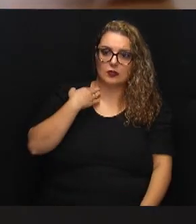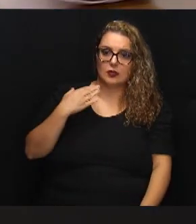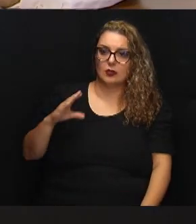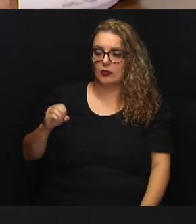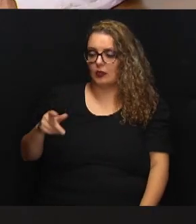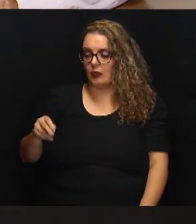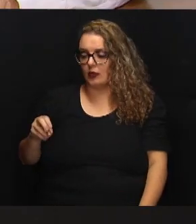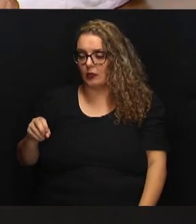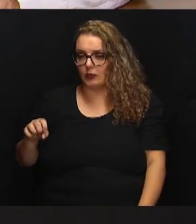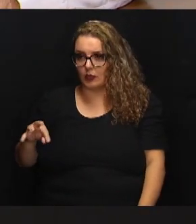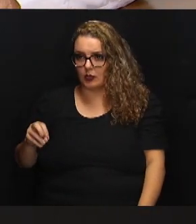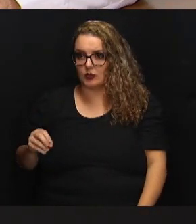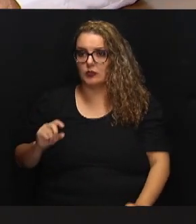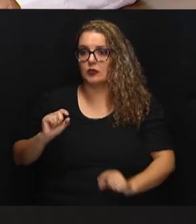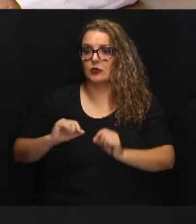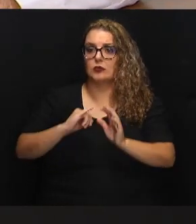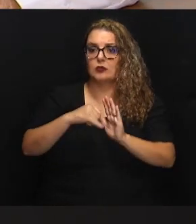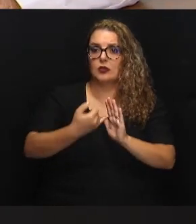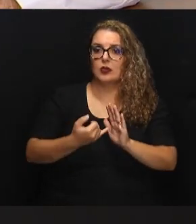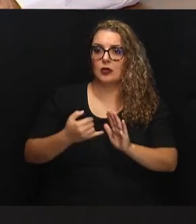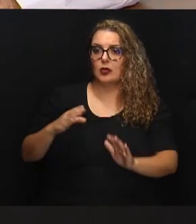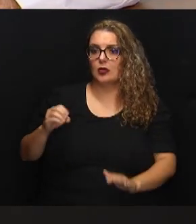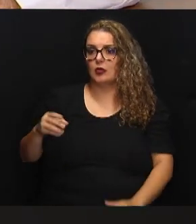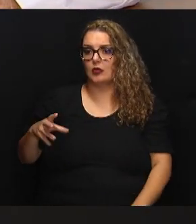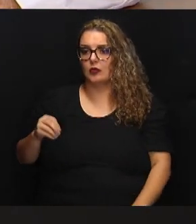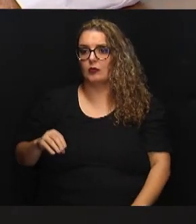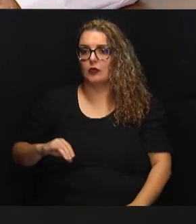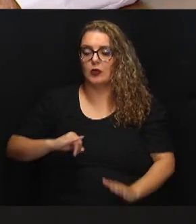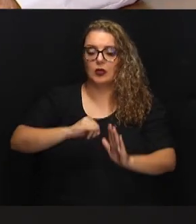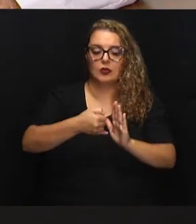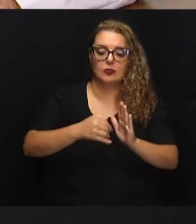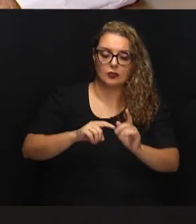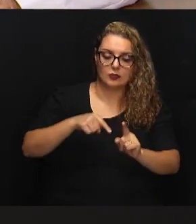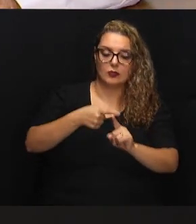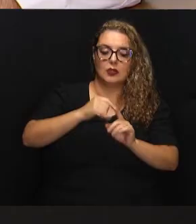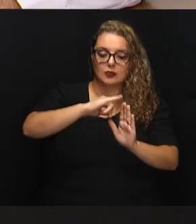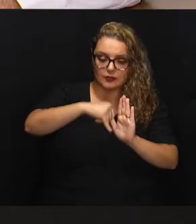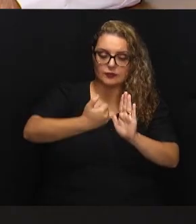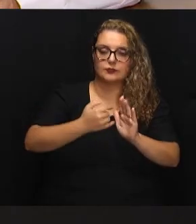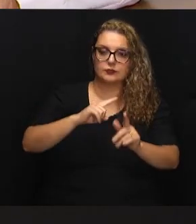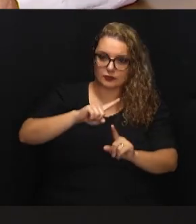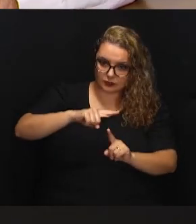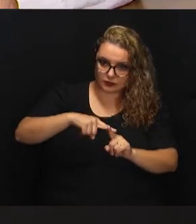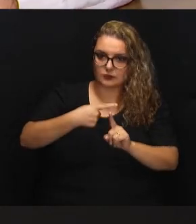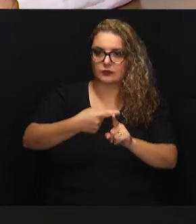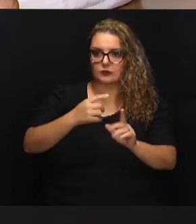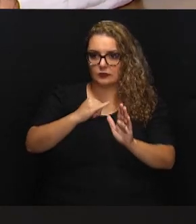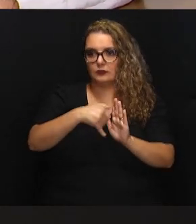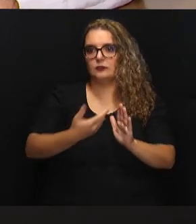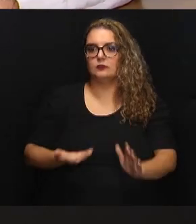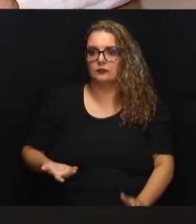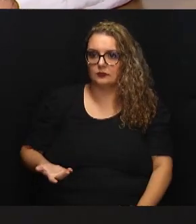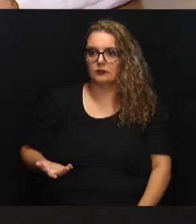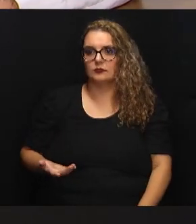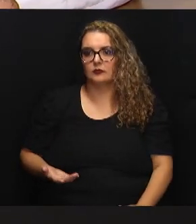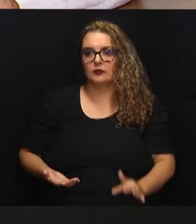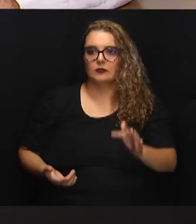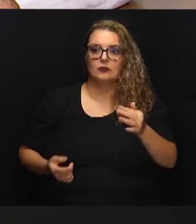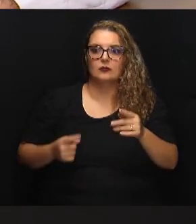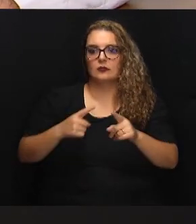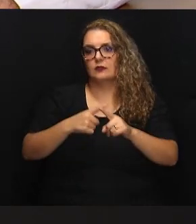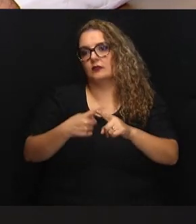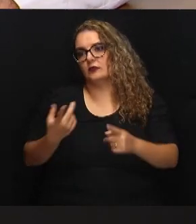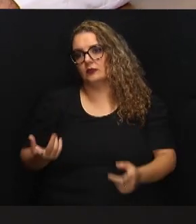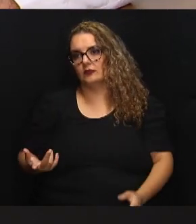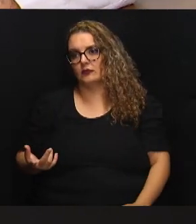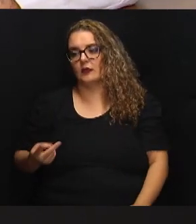uma coisa com juros compostos? É juros sobre juros, é uma função exponencial, né? Uma função exponencial é alguma coisa do tipo f de x igual a